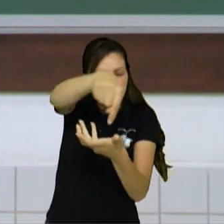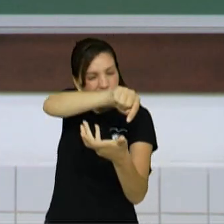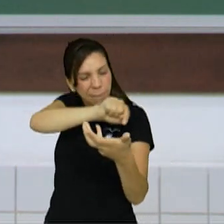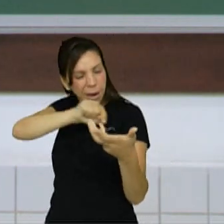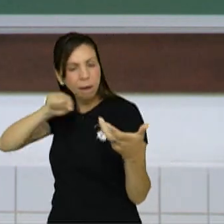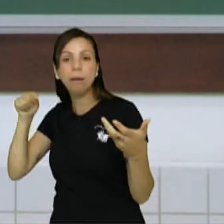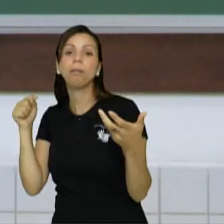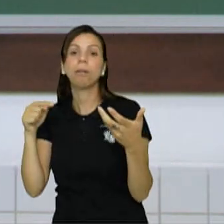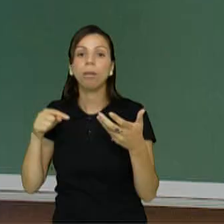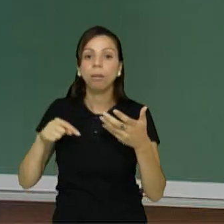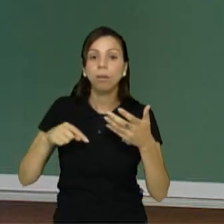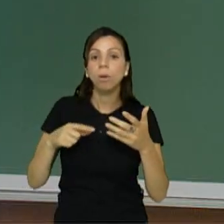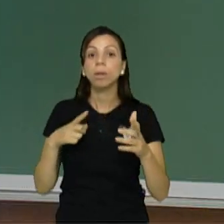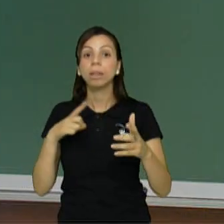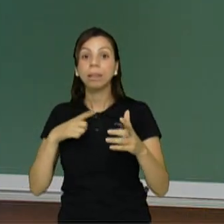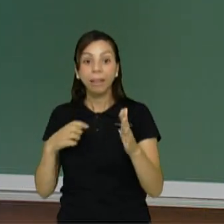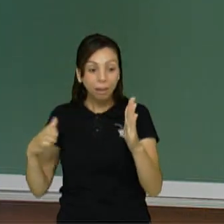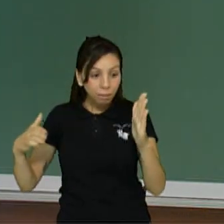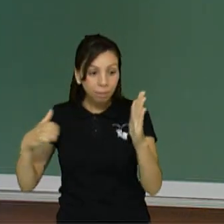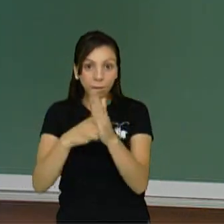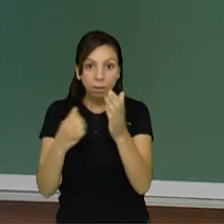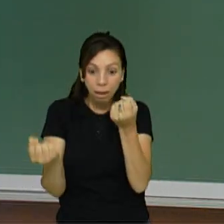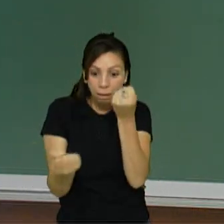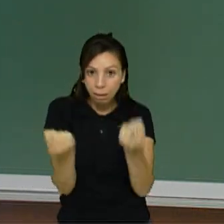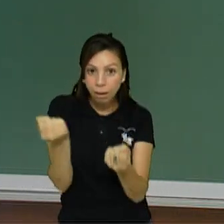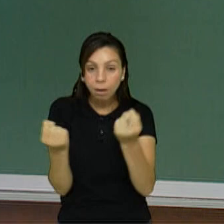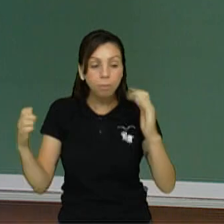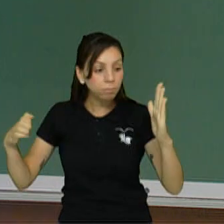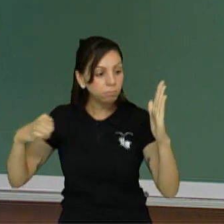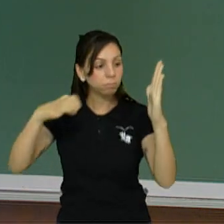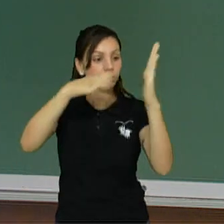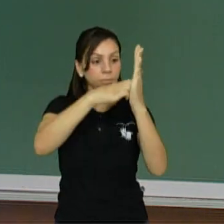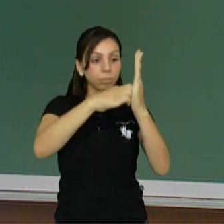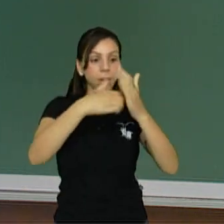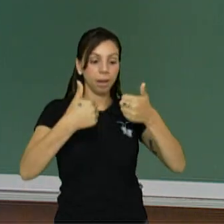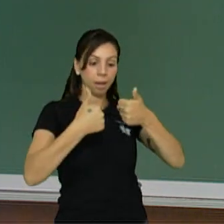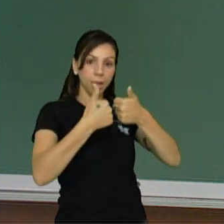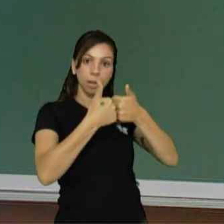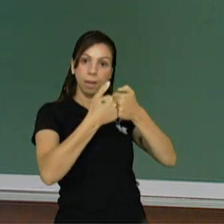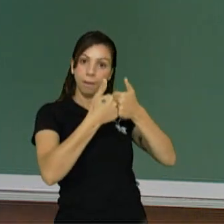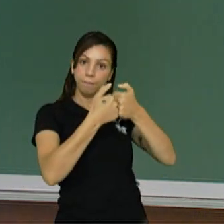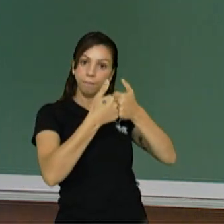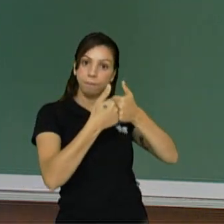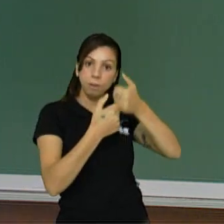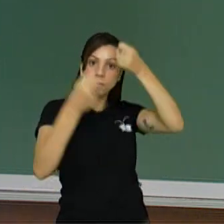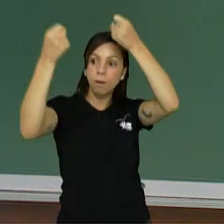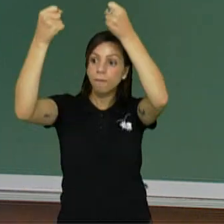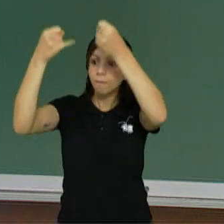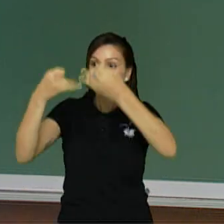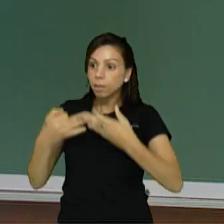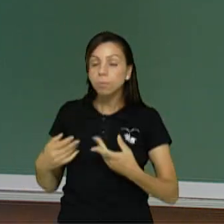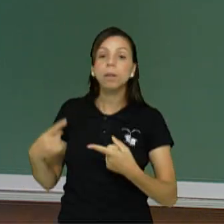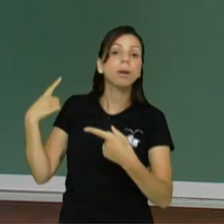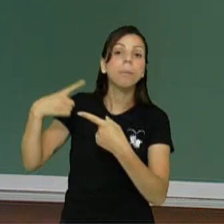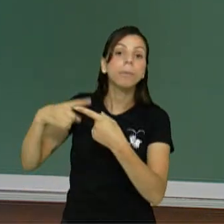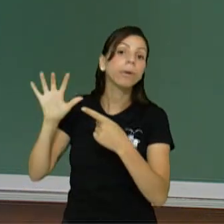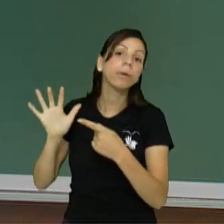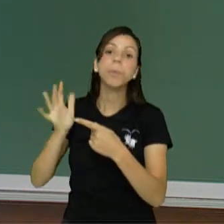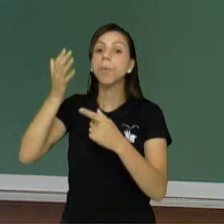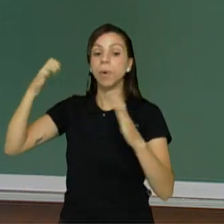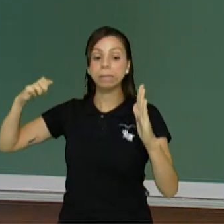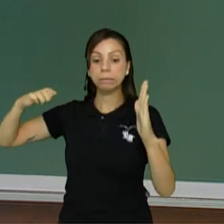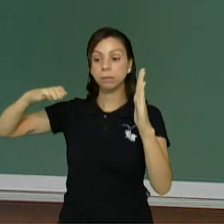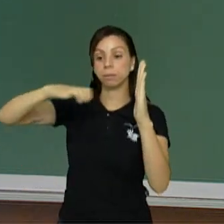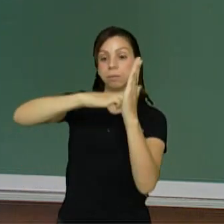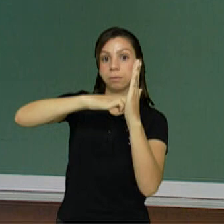colidindo. E a física, meu querido aluno, coube a física explicar este ato de colisão. Para